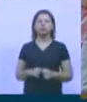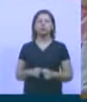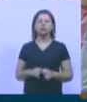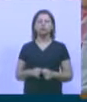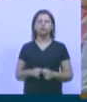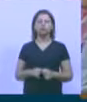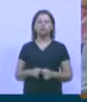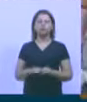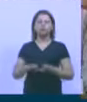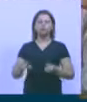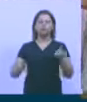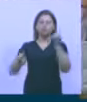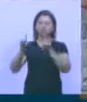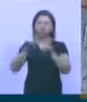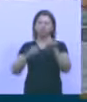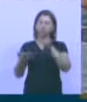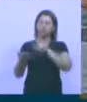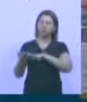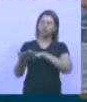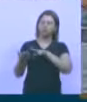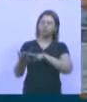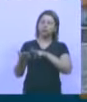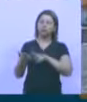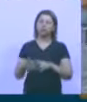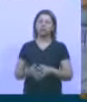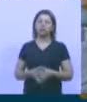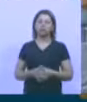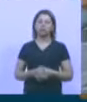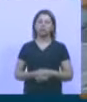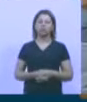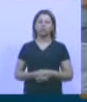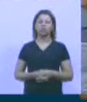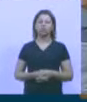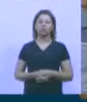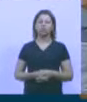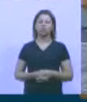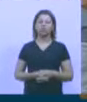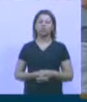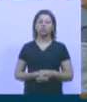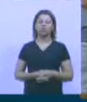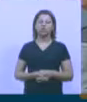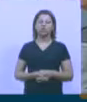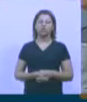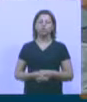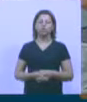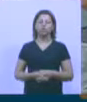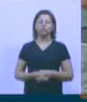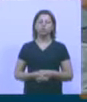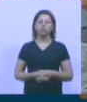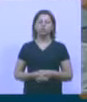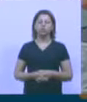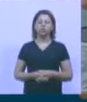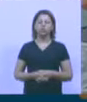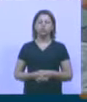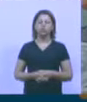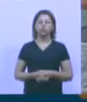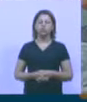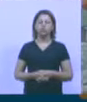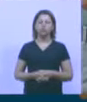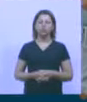de um computador de mão, né? Um pad. Because God says, I'm always thinking about